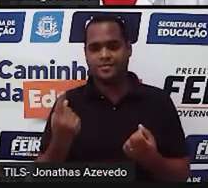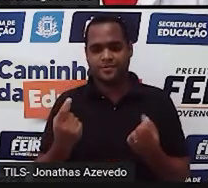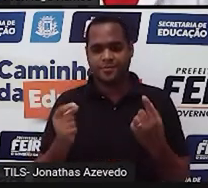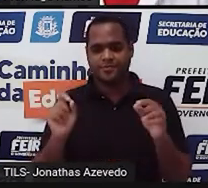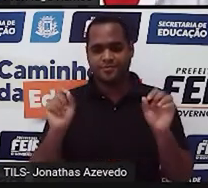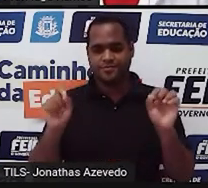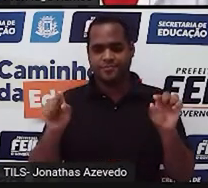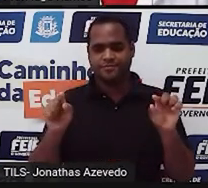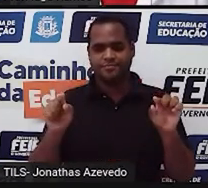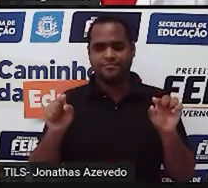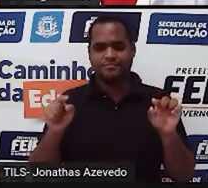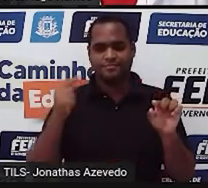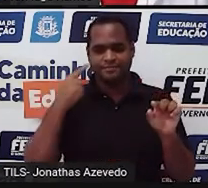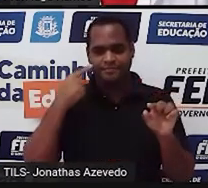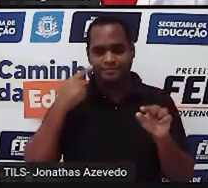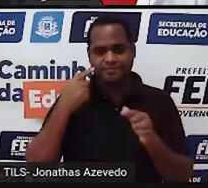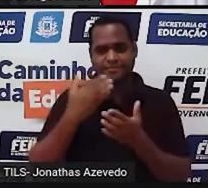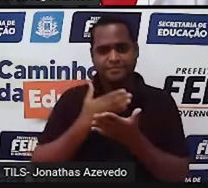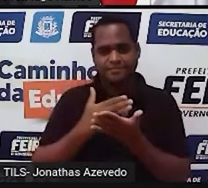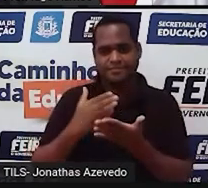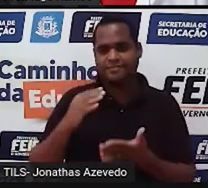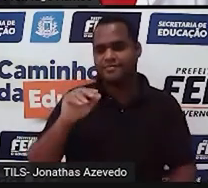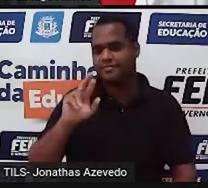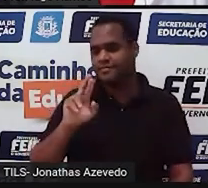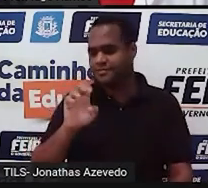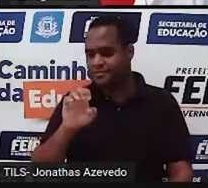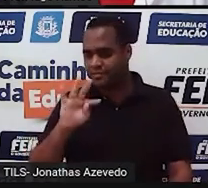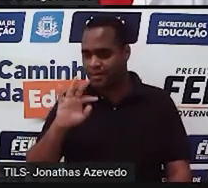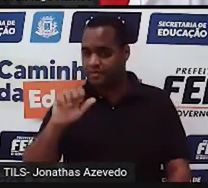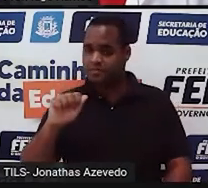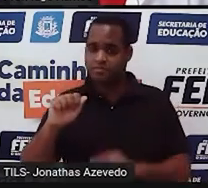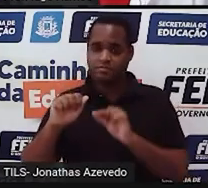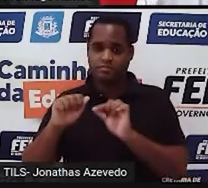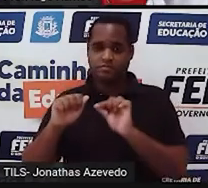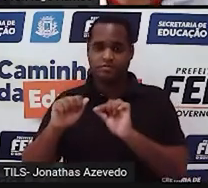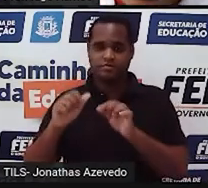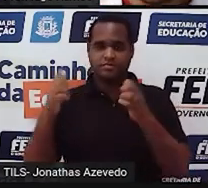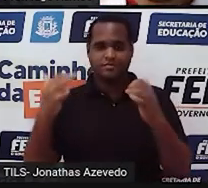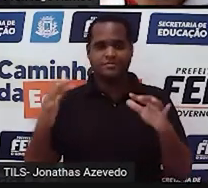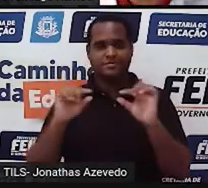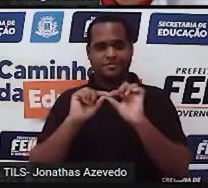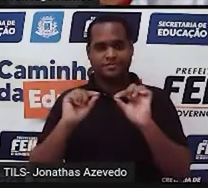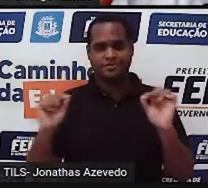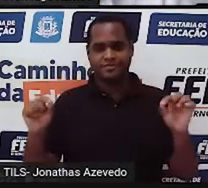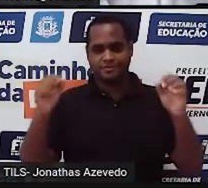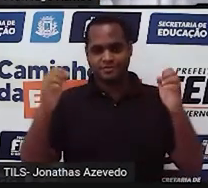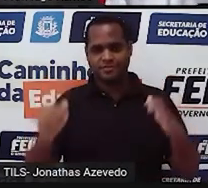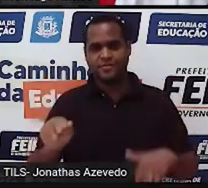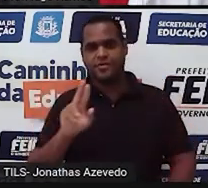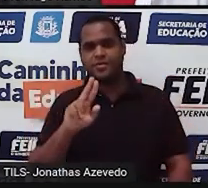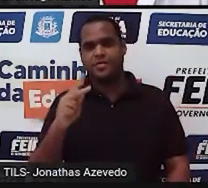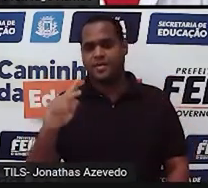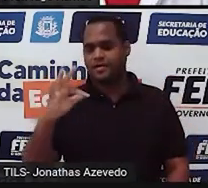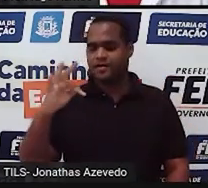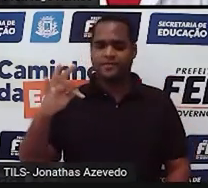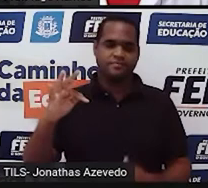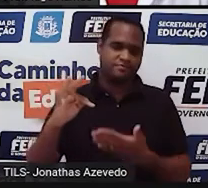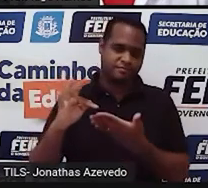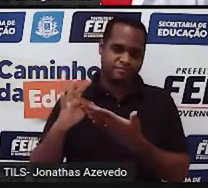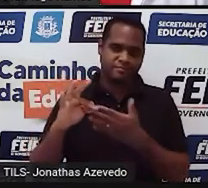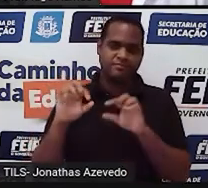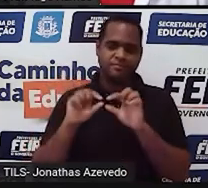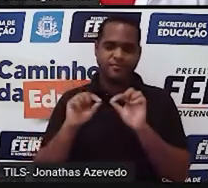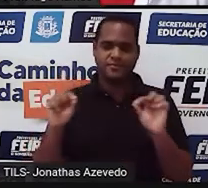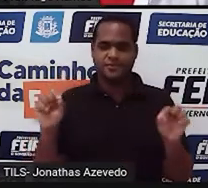esses dois pontos foi construída a reta essa reta que tá aparecendo ali está nomeada DF EA